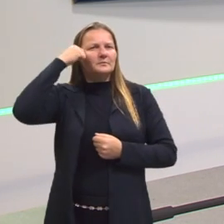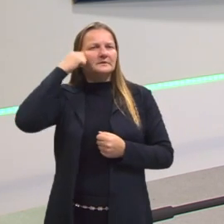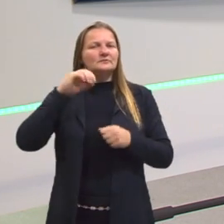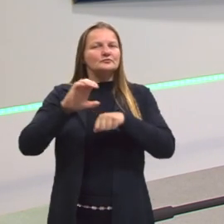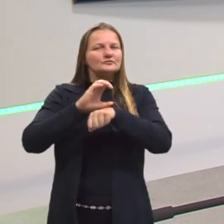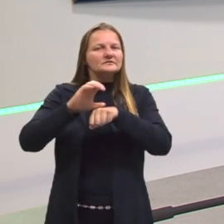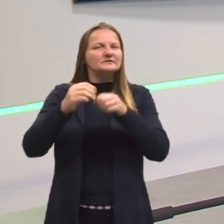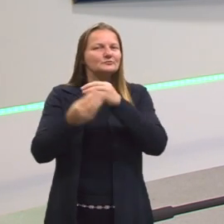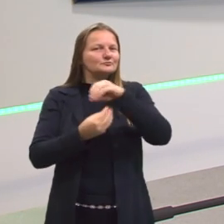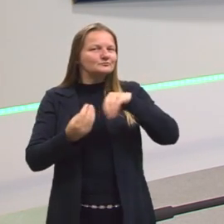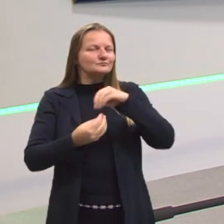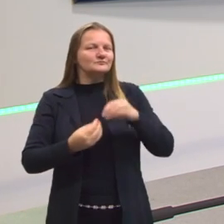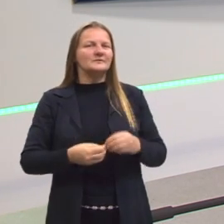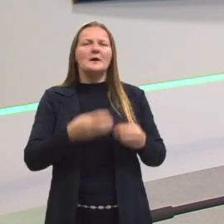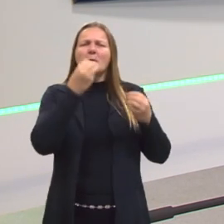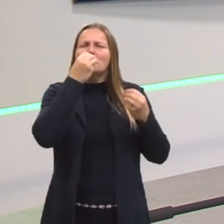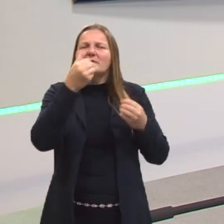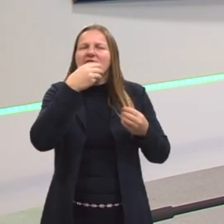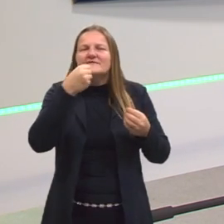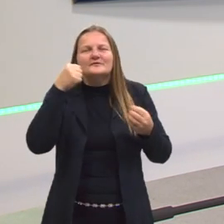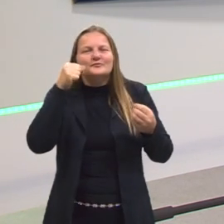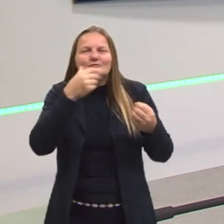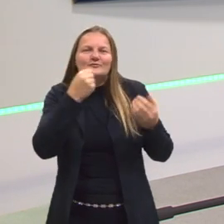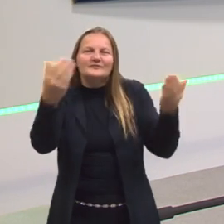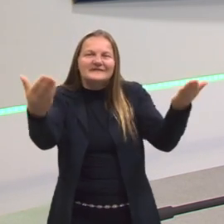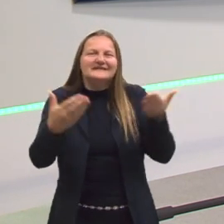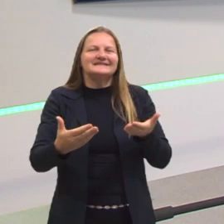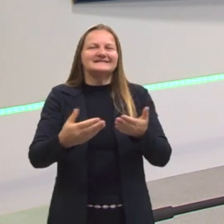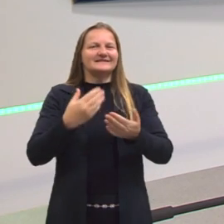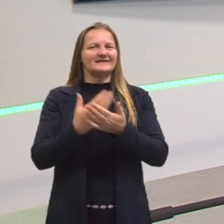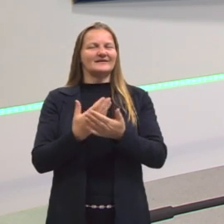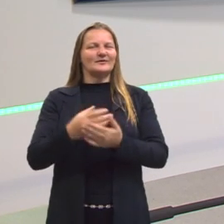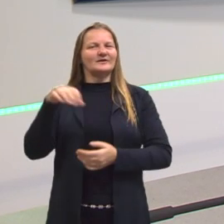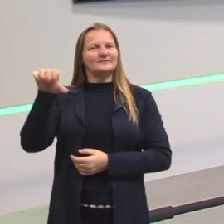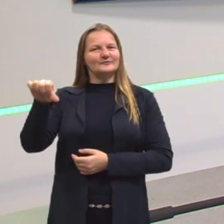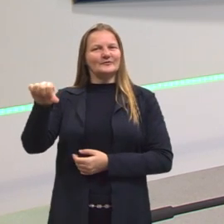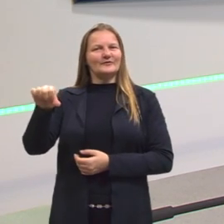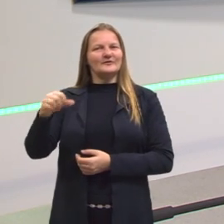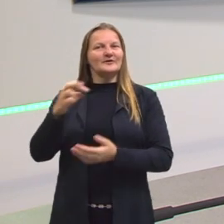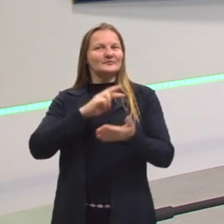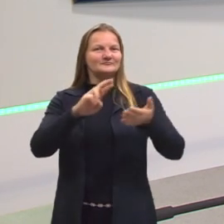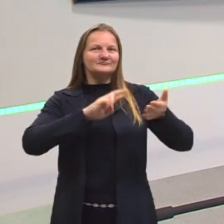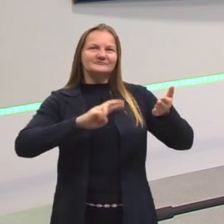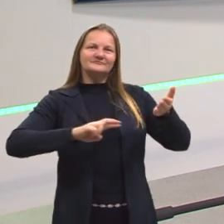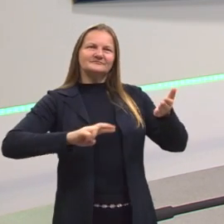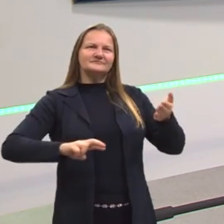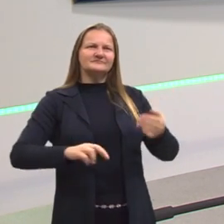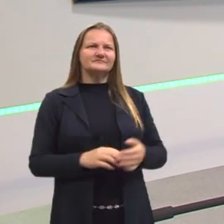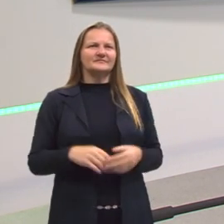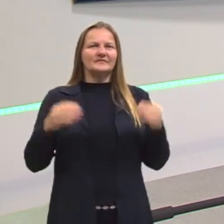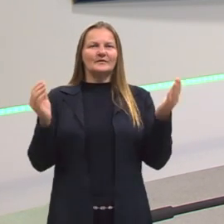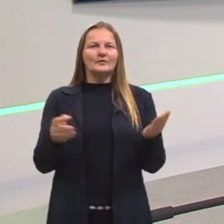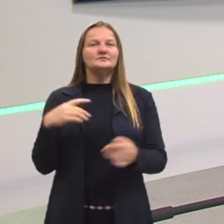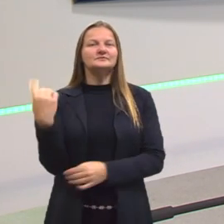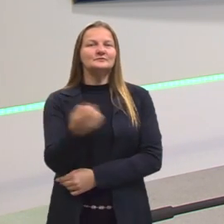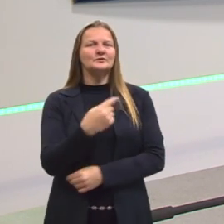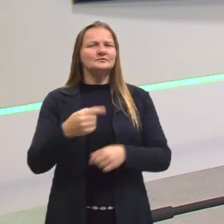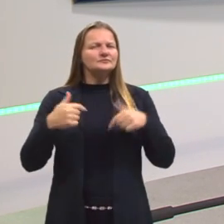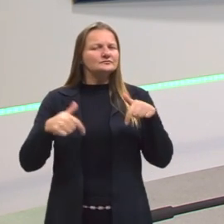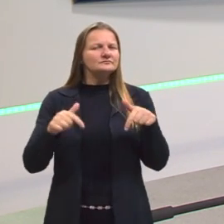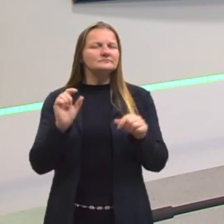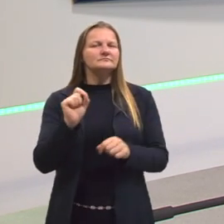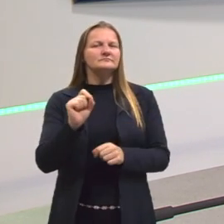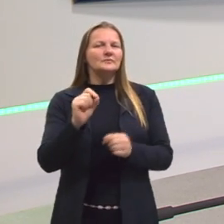cinza bem-vindos bem-vindas a aula 9 de redação E hoje nós vamos trabalhar